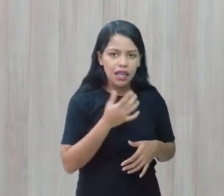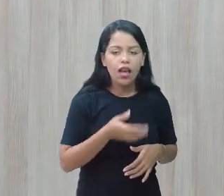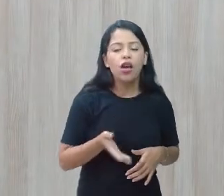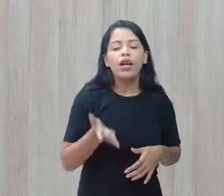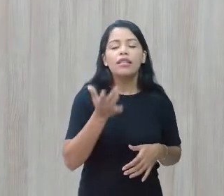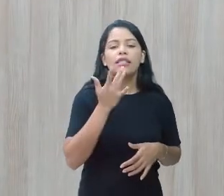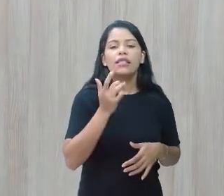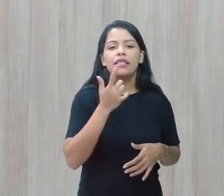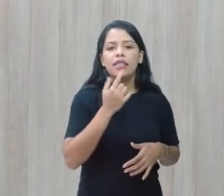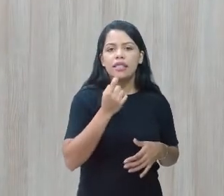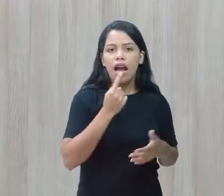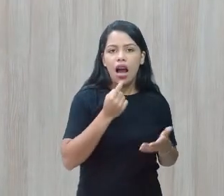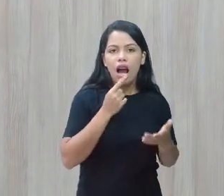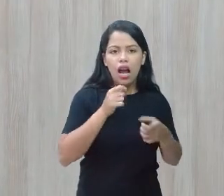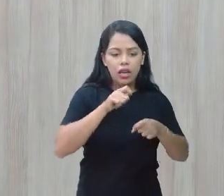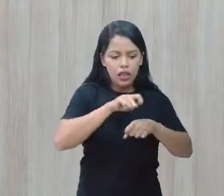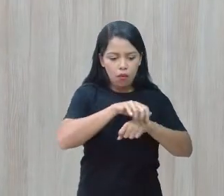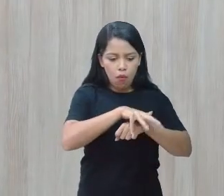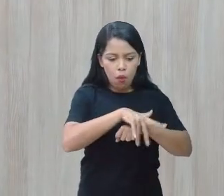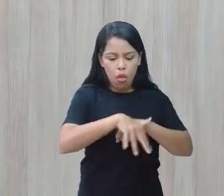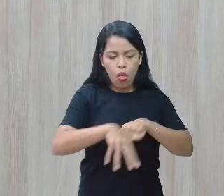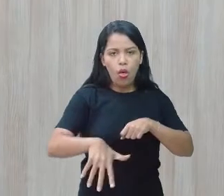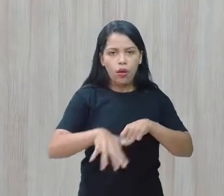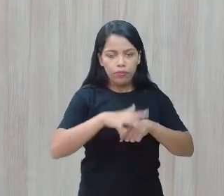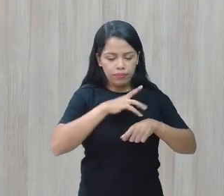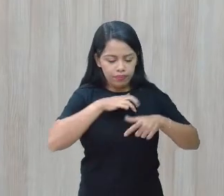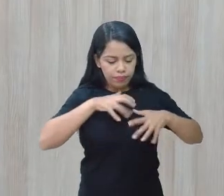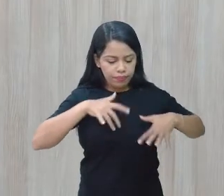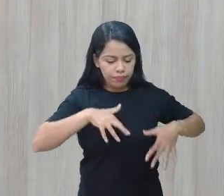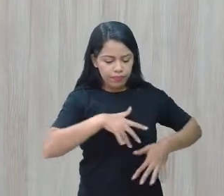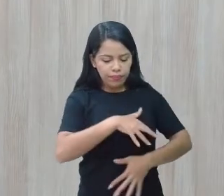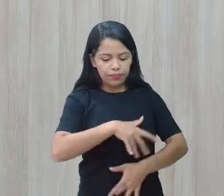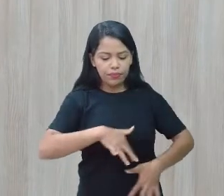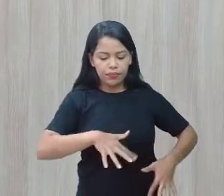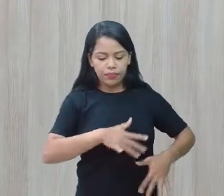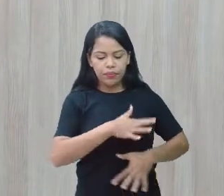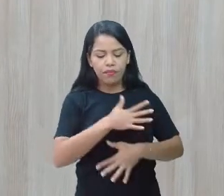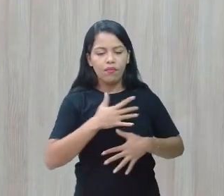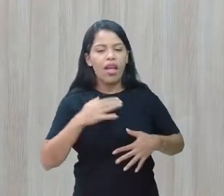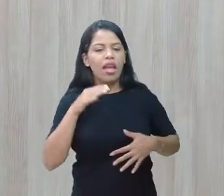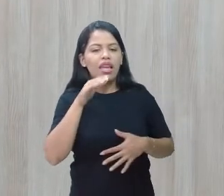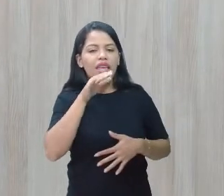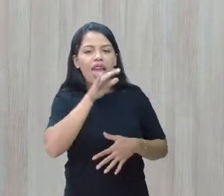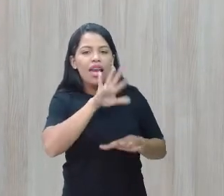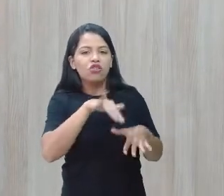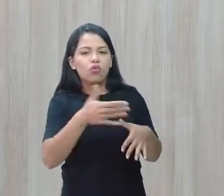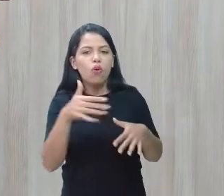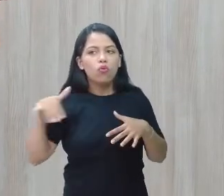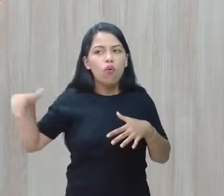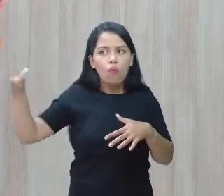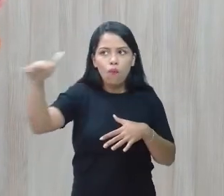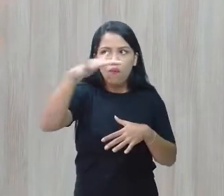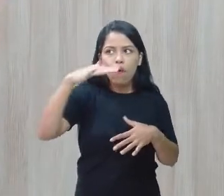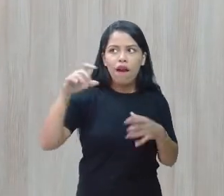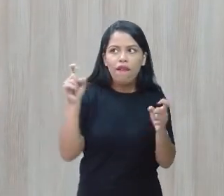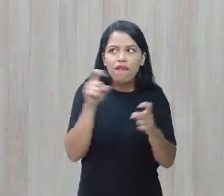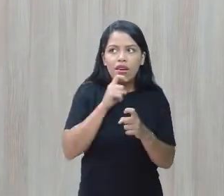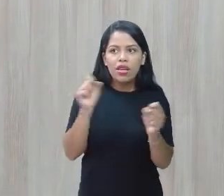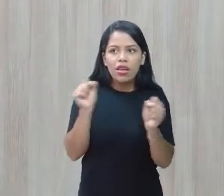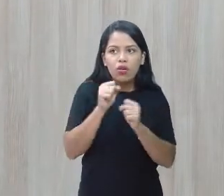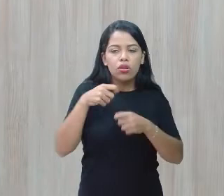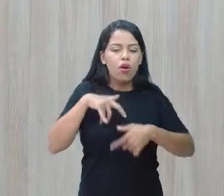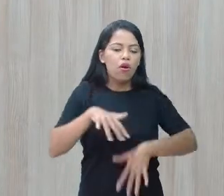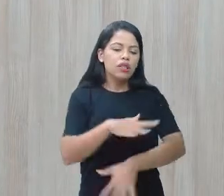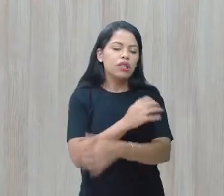nas nossas artérias, ajuda aí também a regular quando o ambiente está frio, mantendo aí, aquecendo